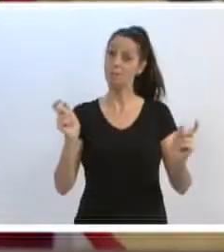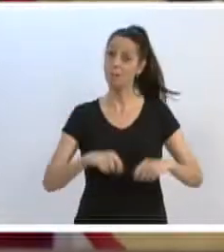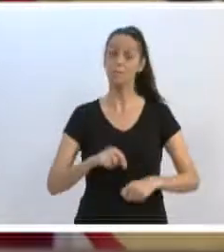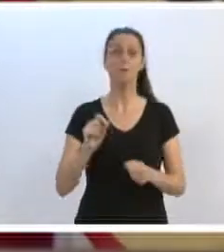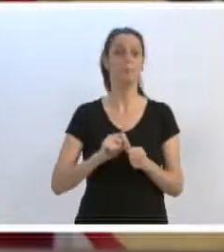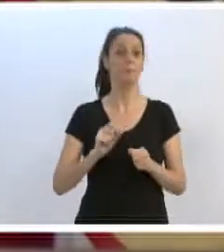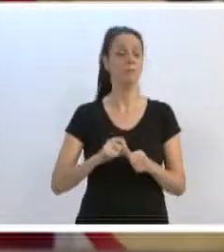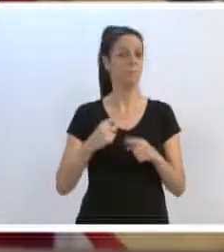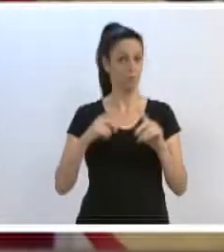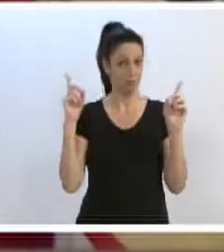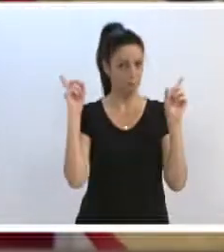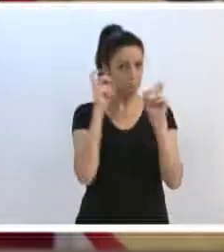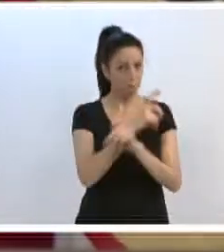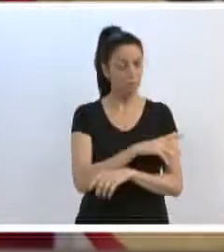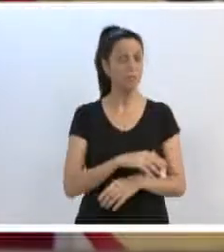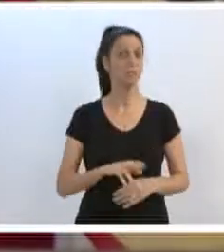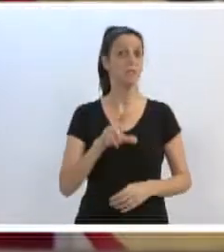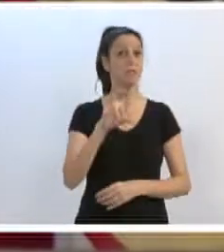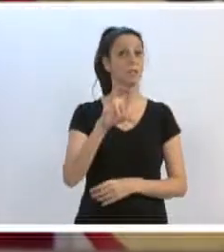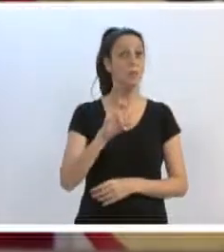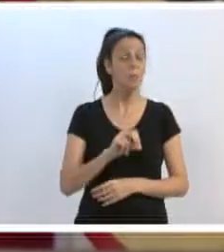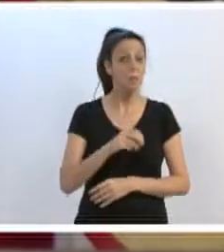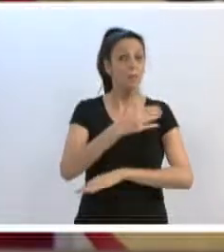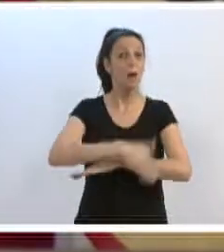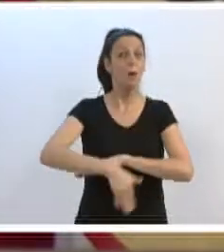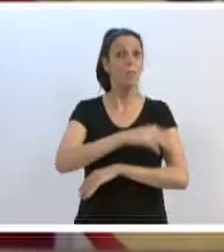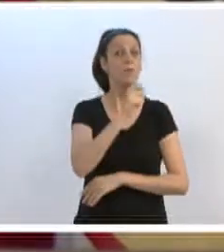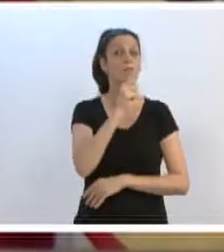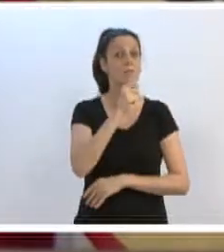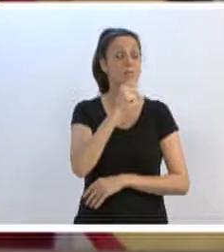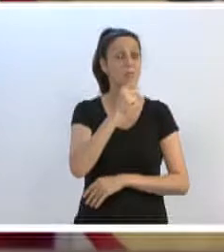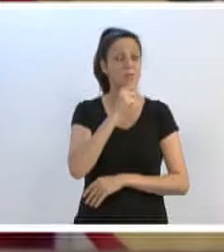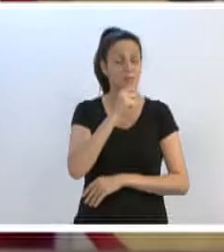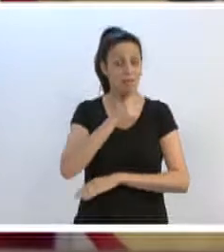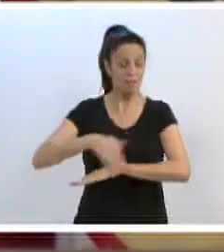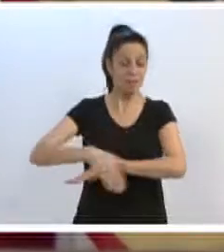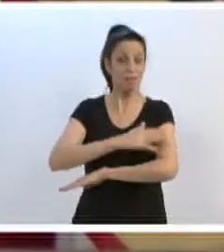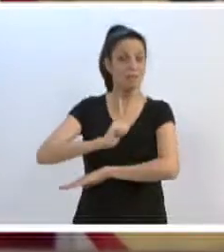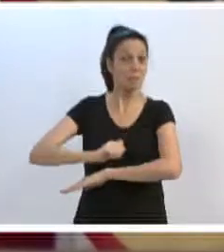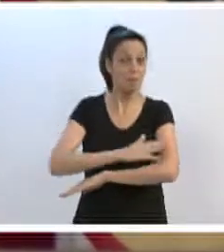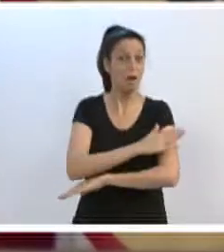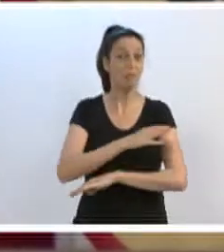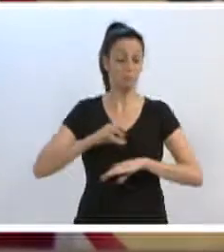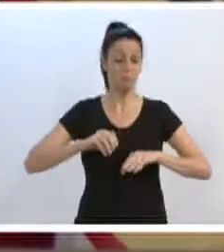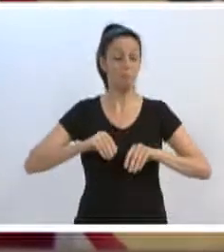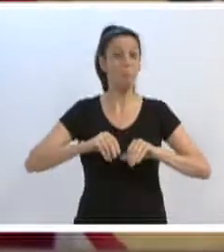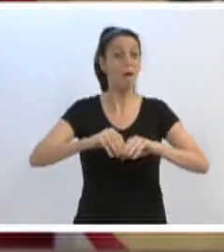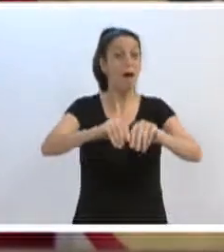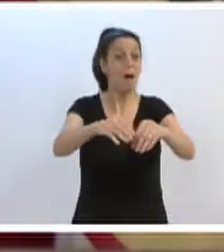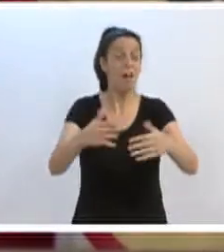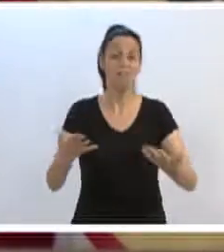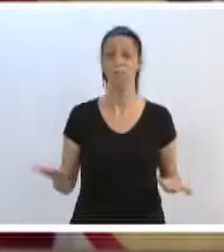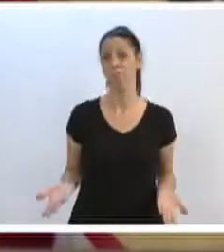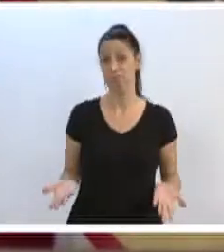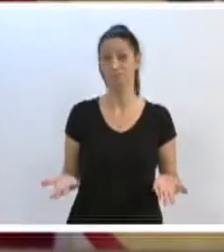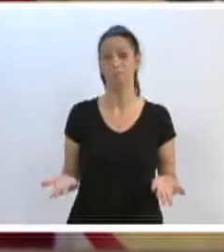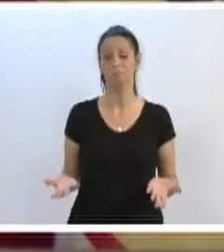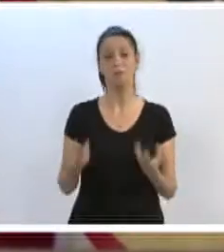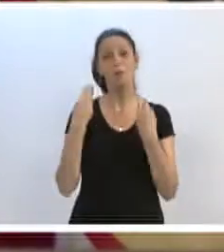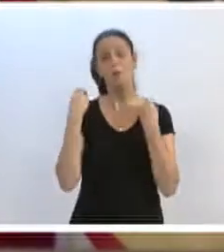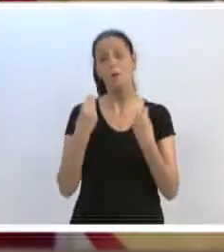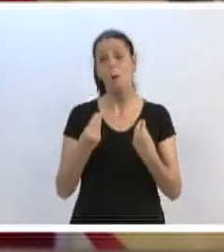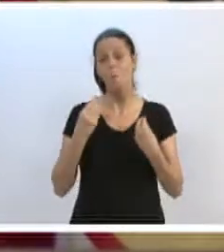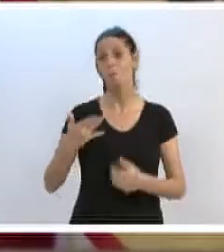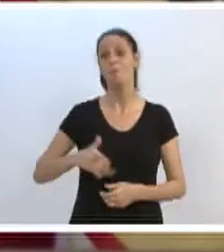está difícil. 50 e poucas ruas, que o programa de pavimentação, o dinheiro lá, os contribuintes com o dinheiro lá guardado, e não poder fazer por causa